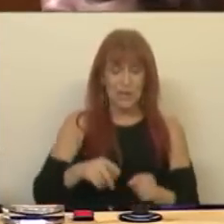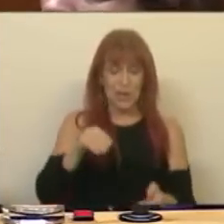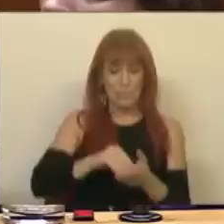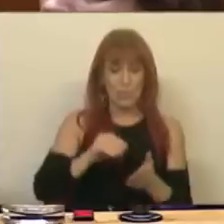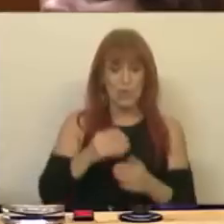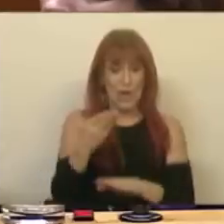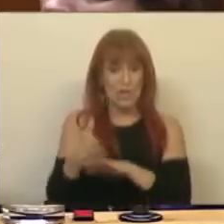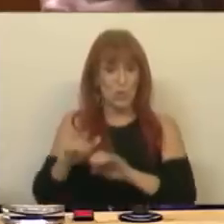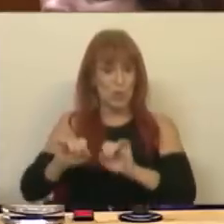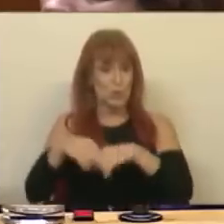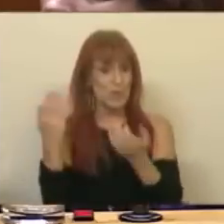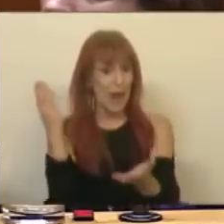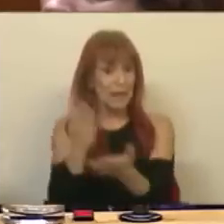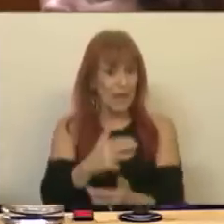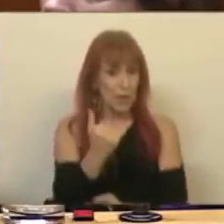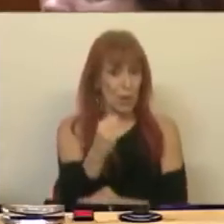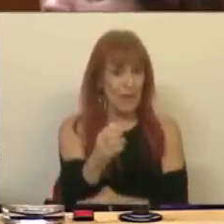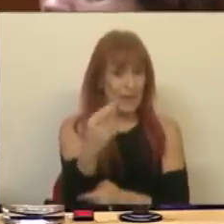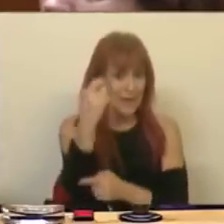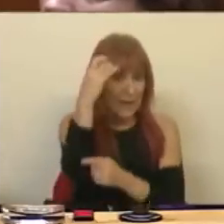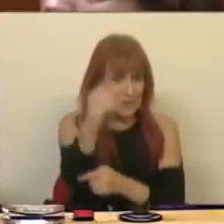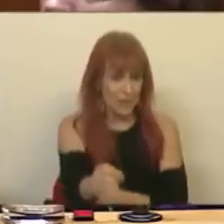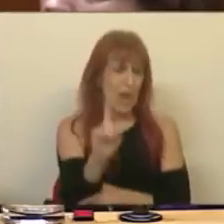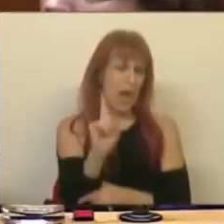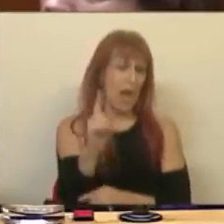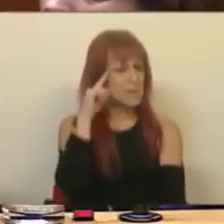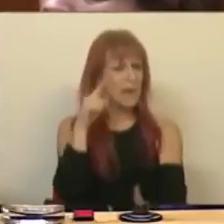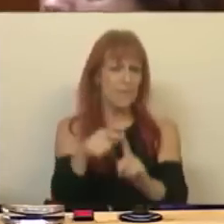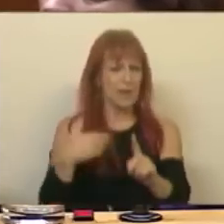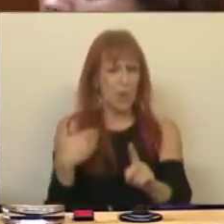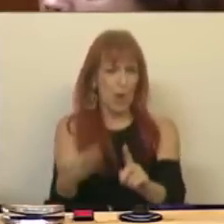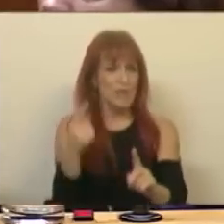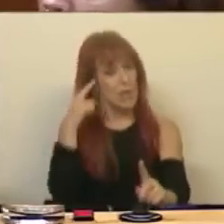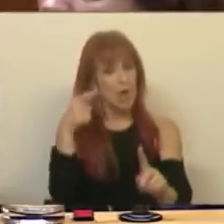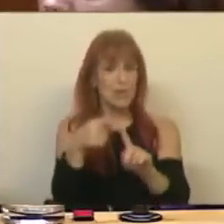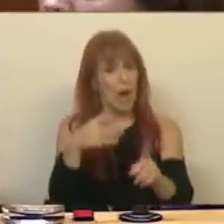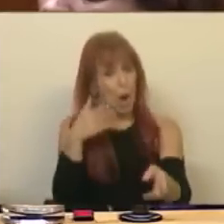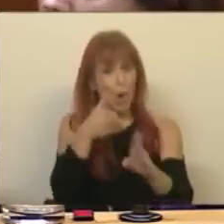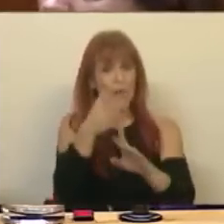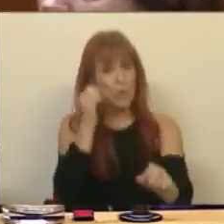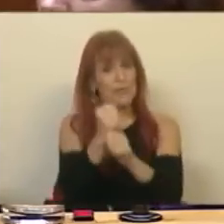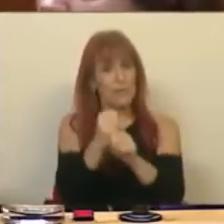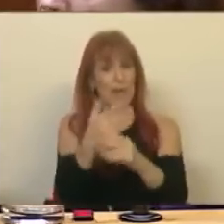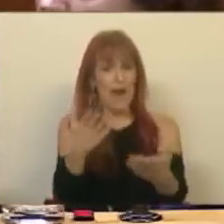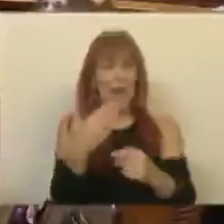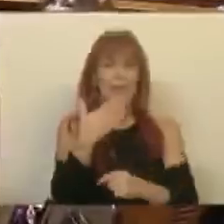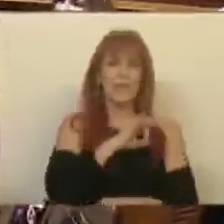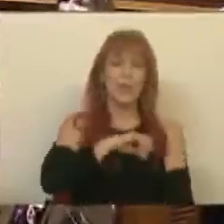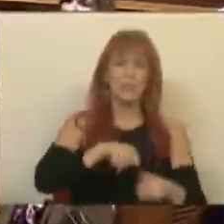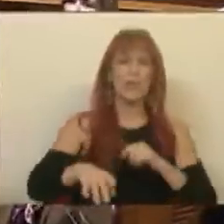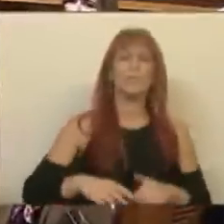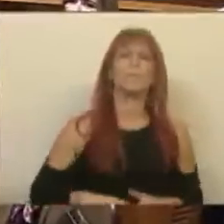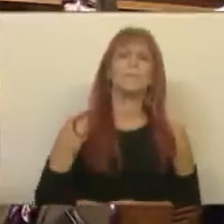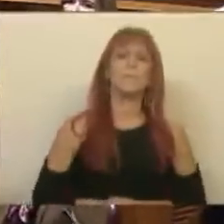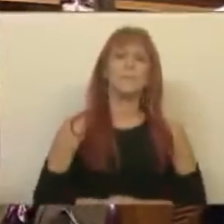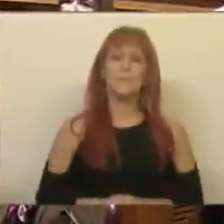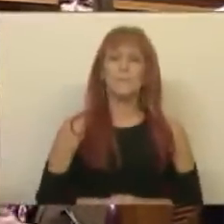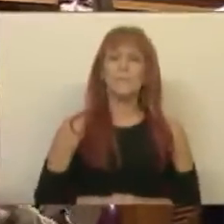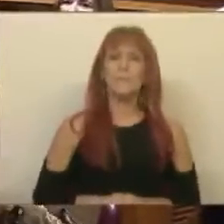a exclusão social até 2030 Essa é a meta que temos e é para isso Queremos continuar a trabalhar muito obrigado senhor deputado